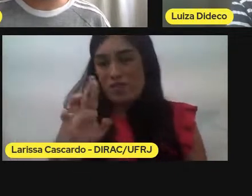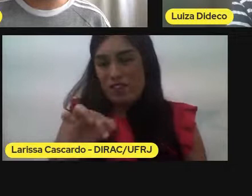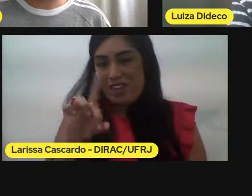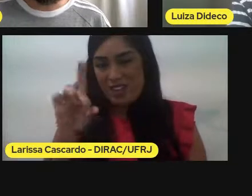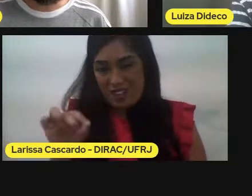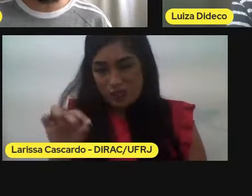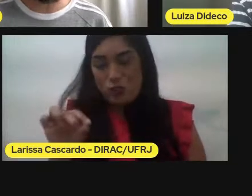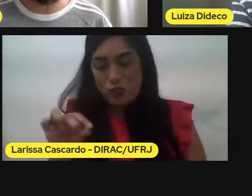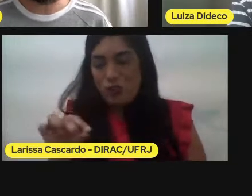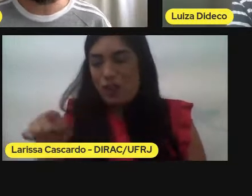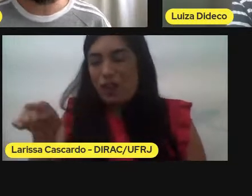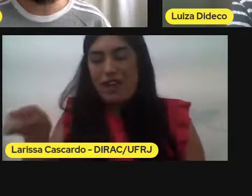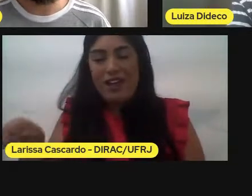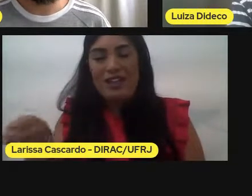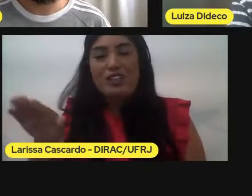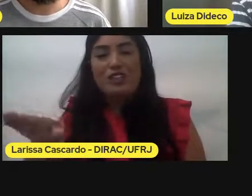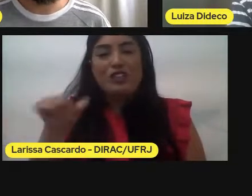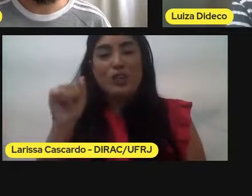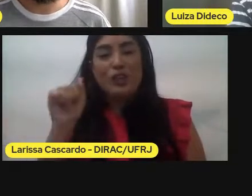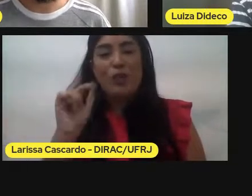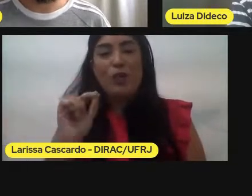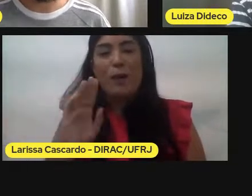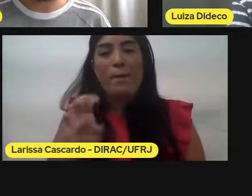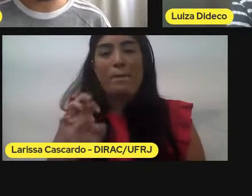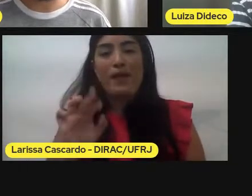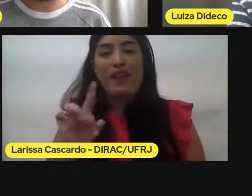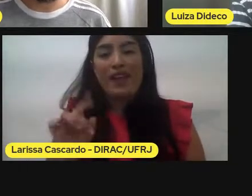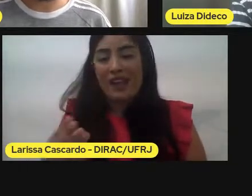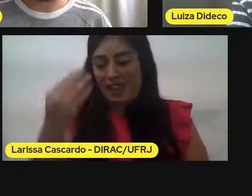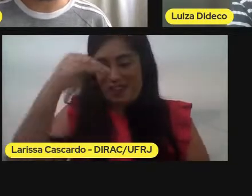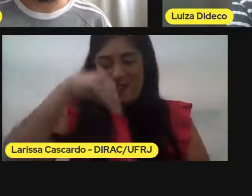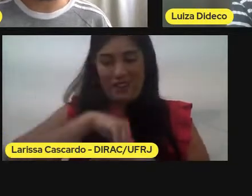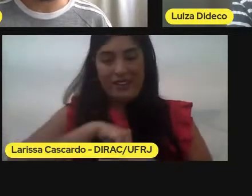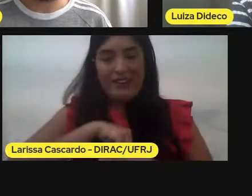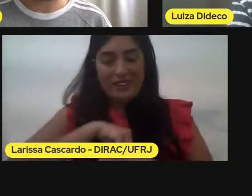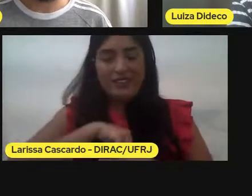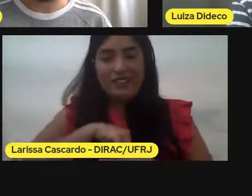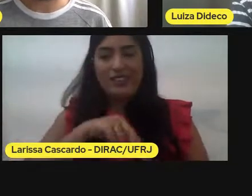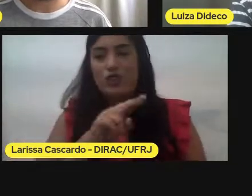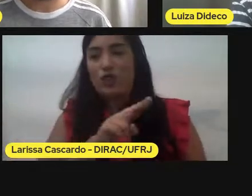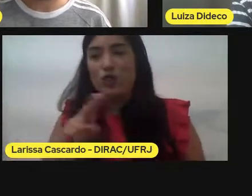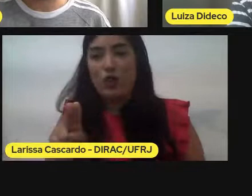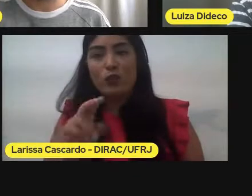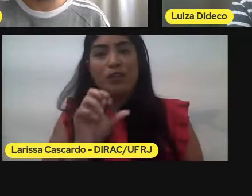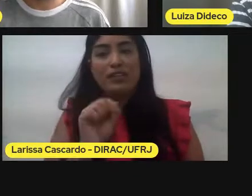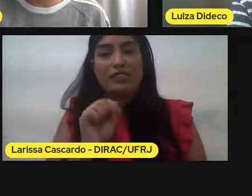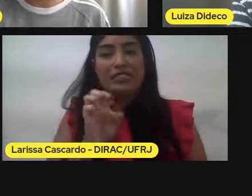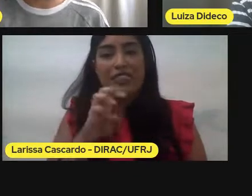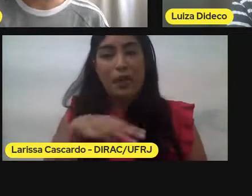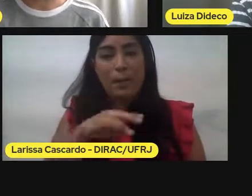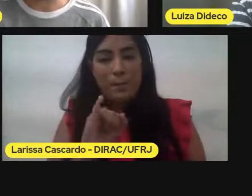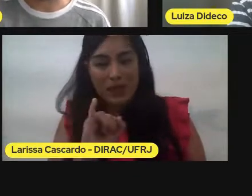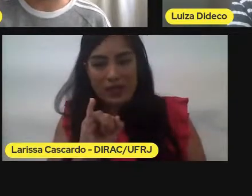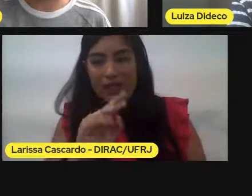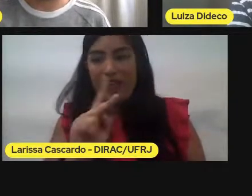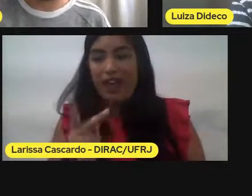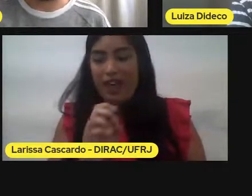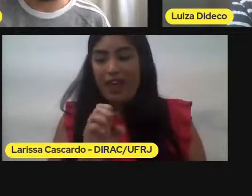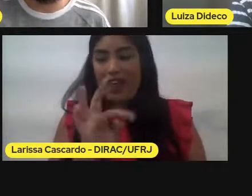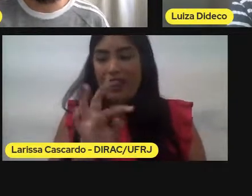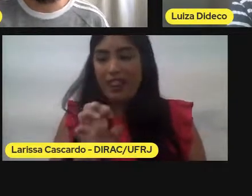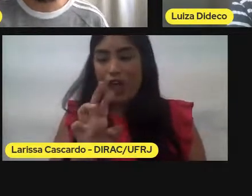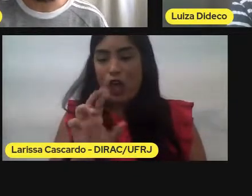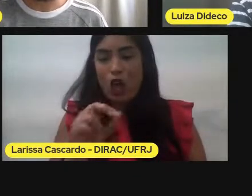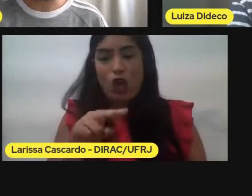chamou de semi-heterônimo, né? Diferentemente dos três principais heterônimos que nós conhecemos, o Ricardo Reis, o Álvaro